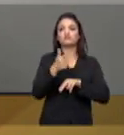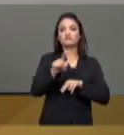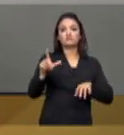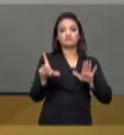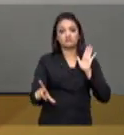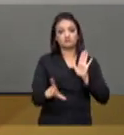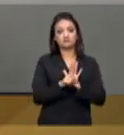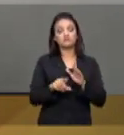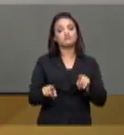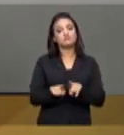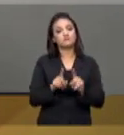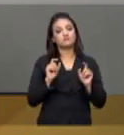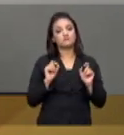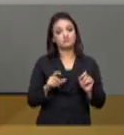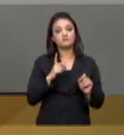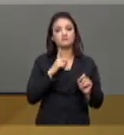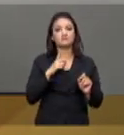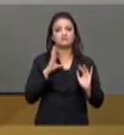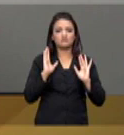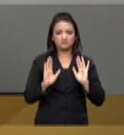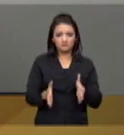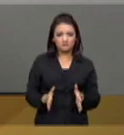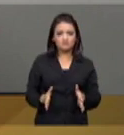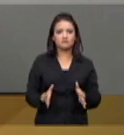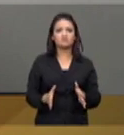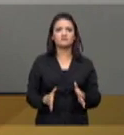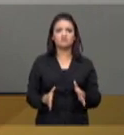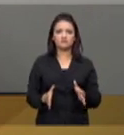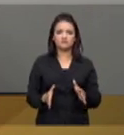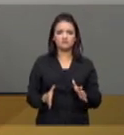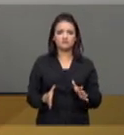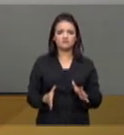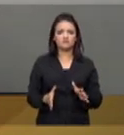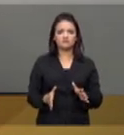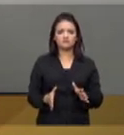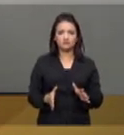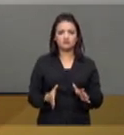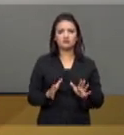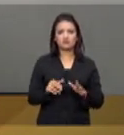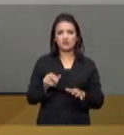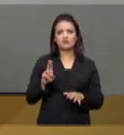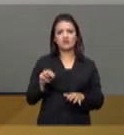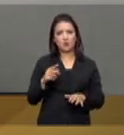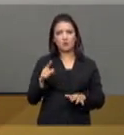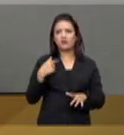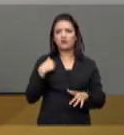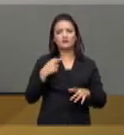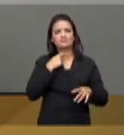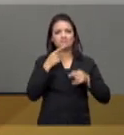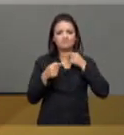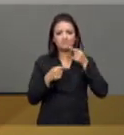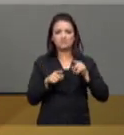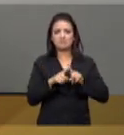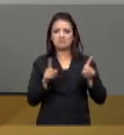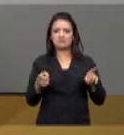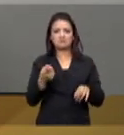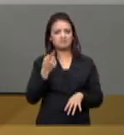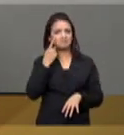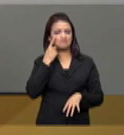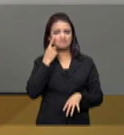questionado alongadamente pela embargante, não vejo que prover ou sanear.